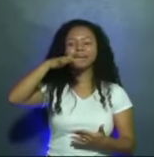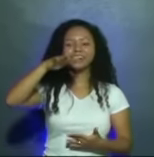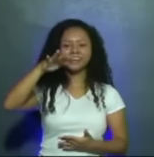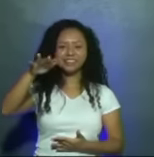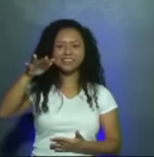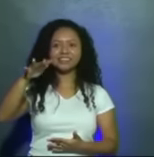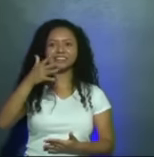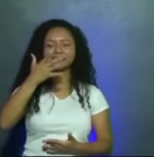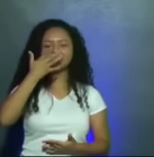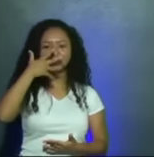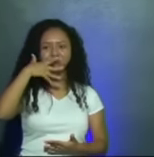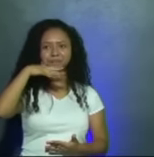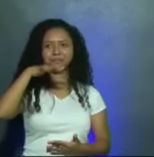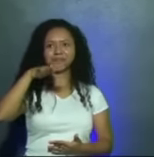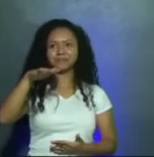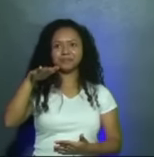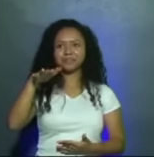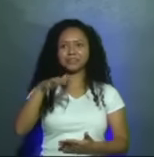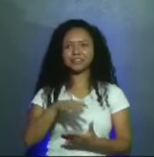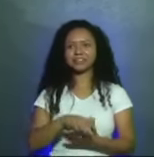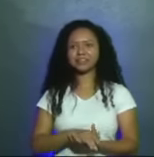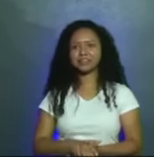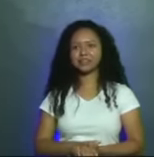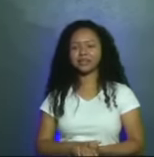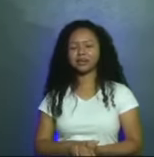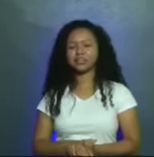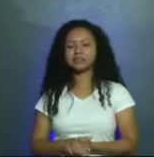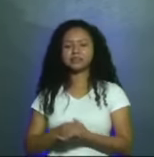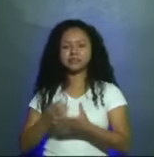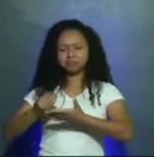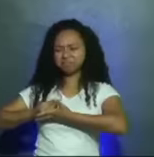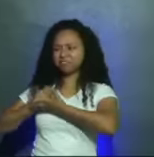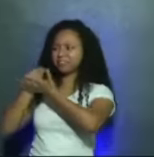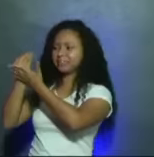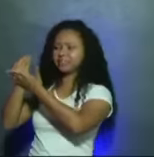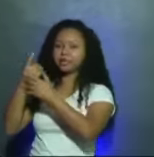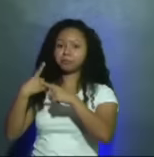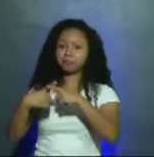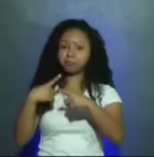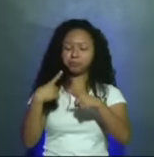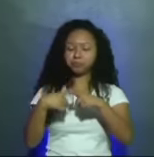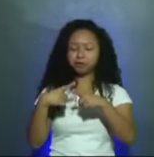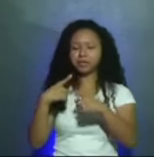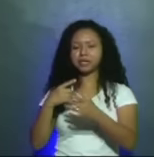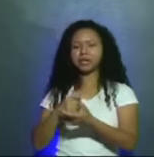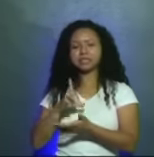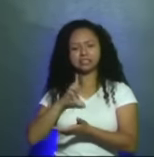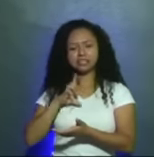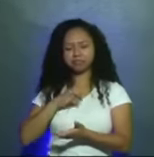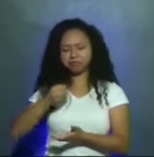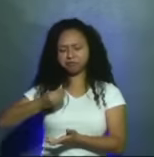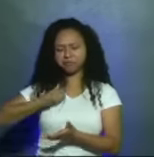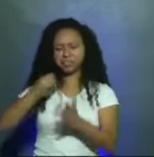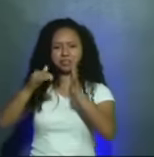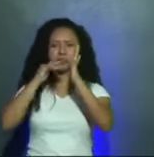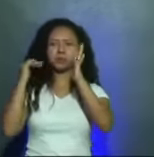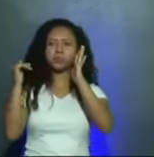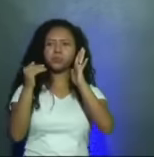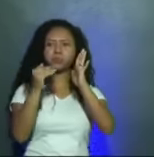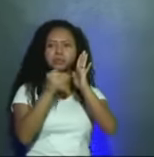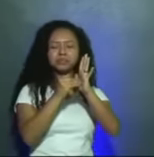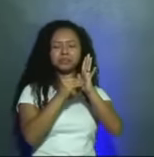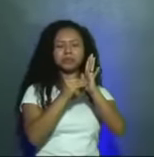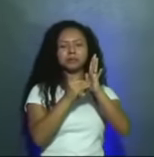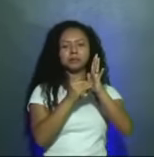servir Jesus, né? Glória a Deus, glória a Deus, aleluia. Mais alguém que quer fazer essa decisão